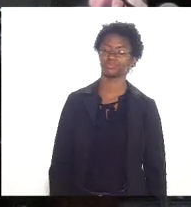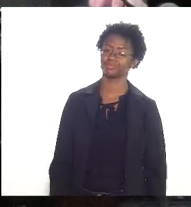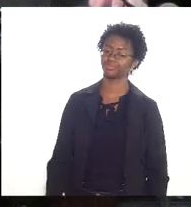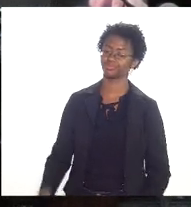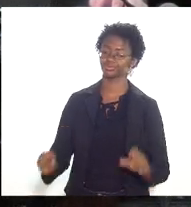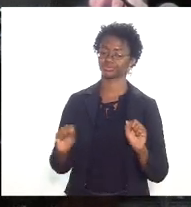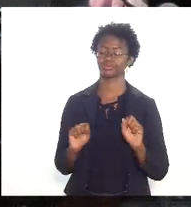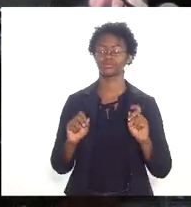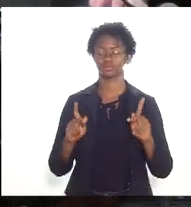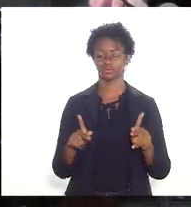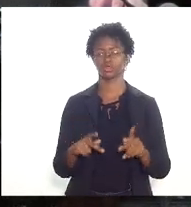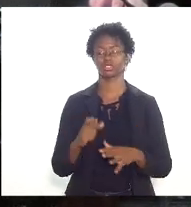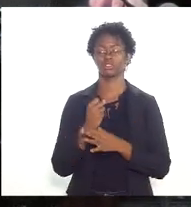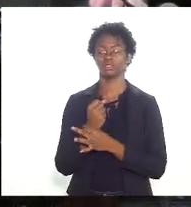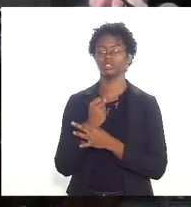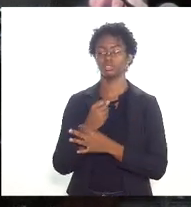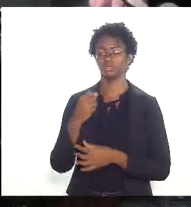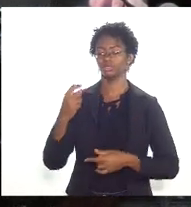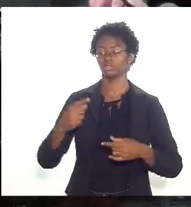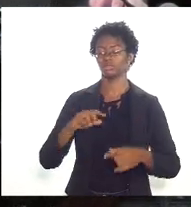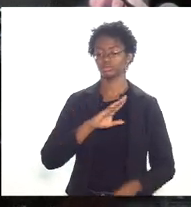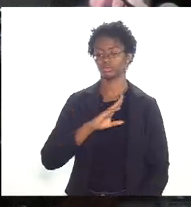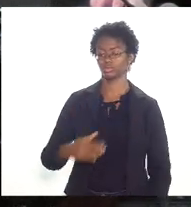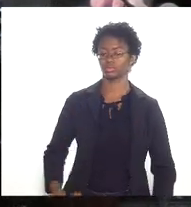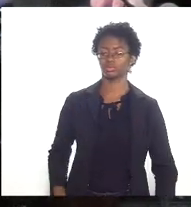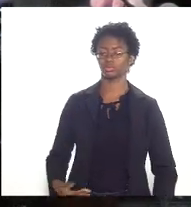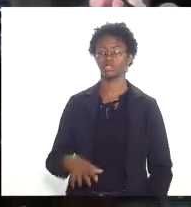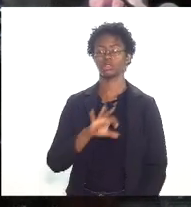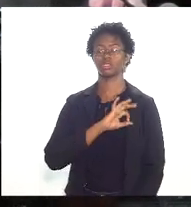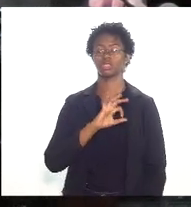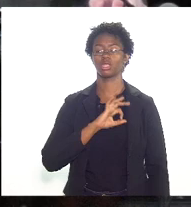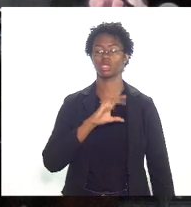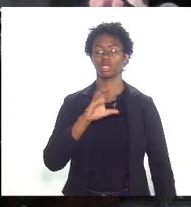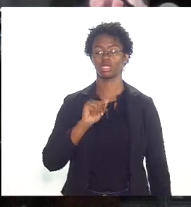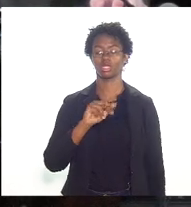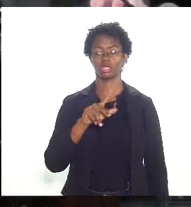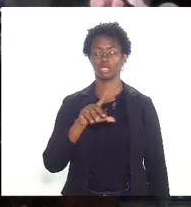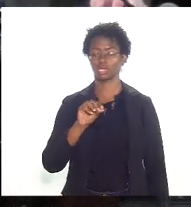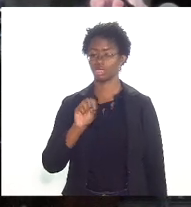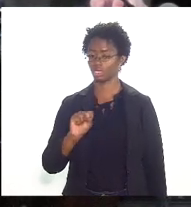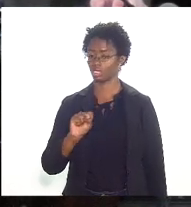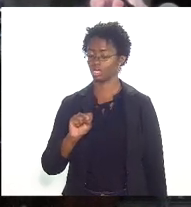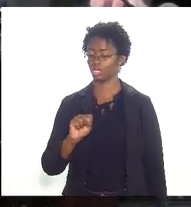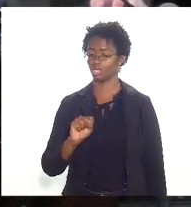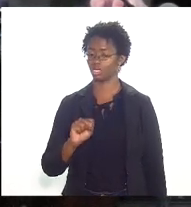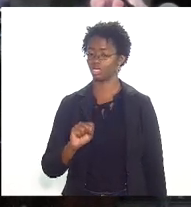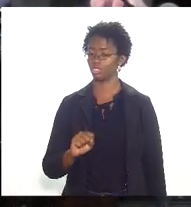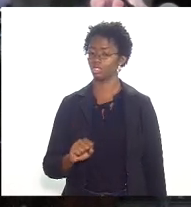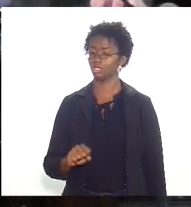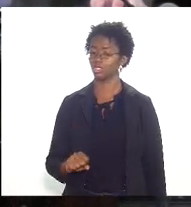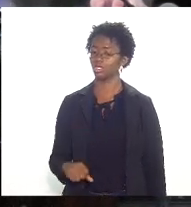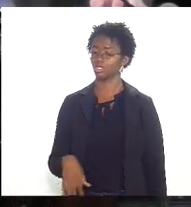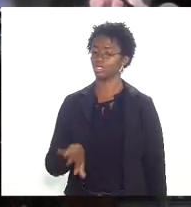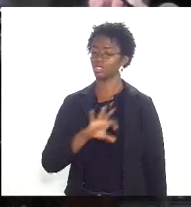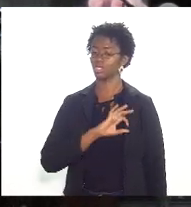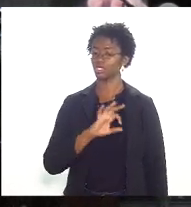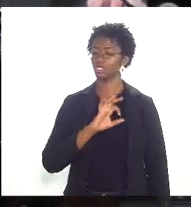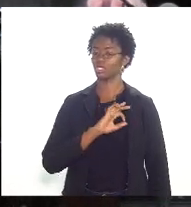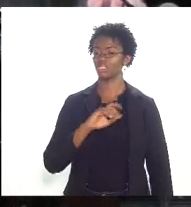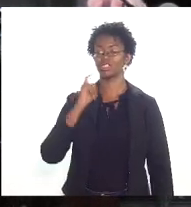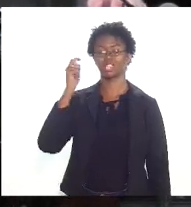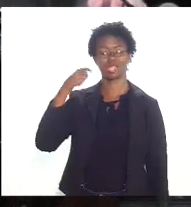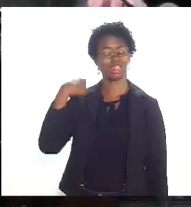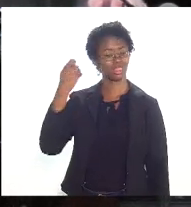pra começar a segurança pública a sua de polícia delegado Carlos Augusto delegado artista ator